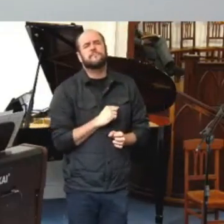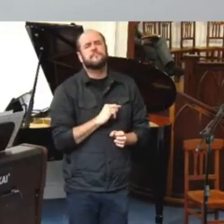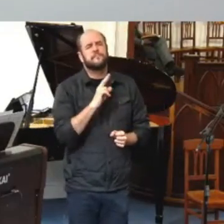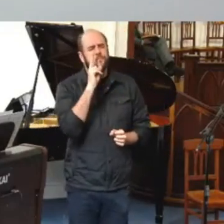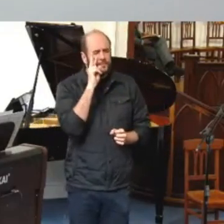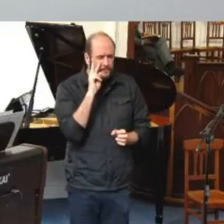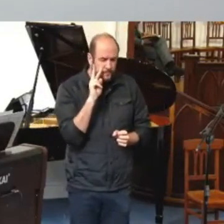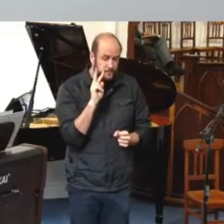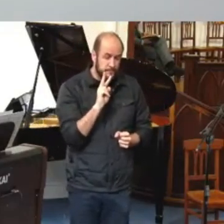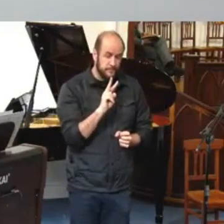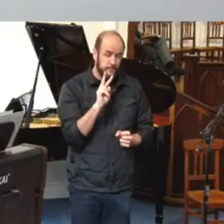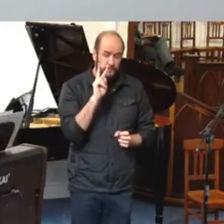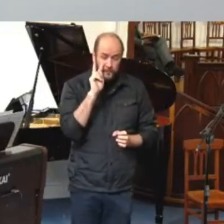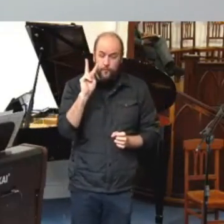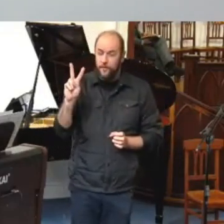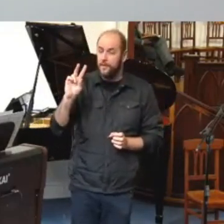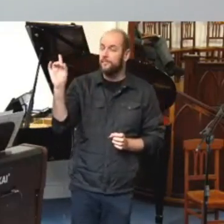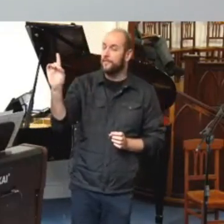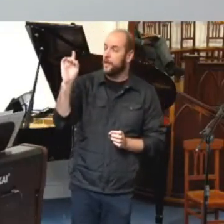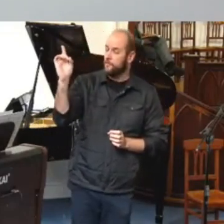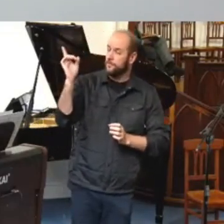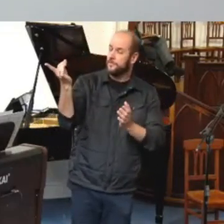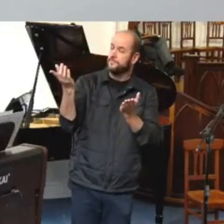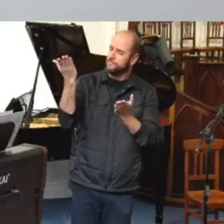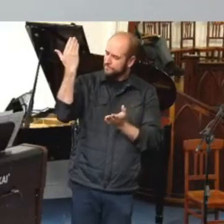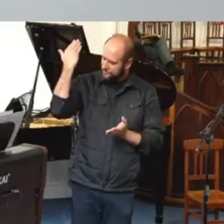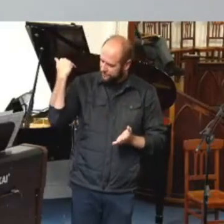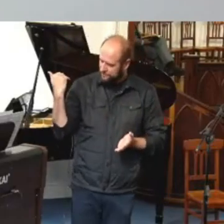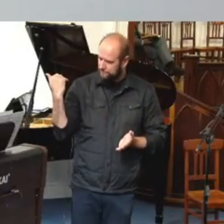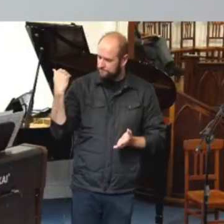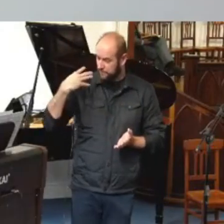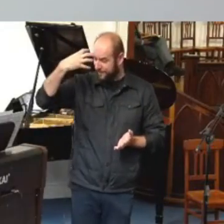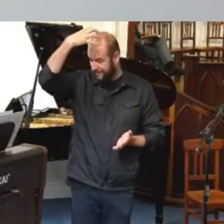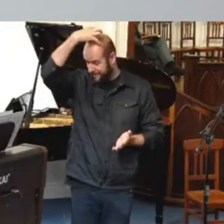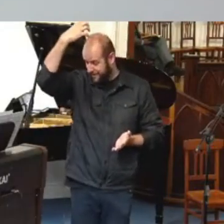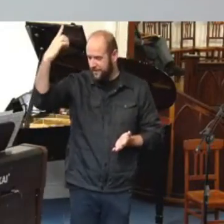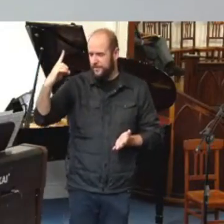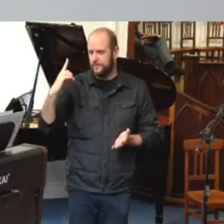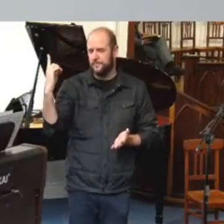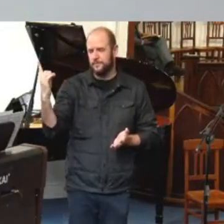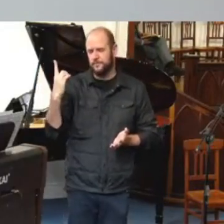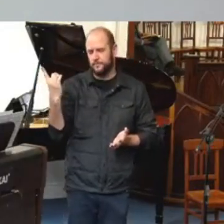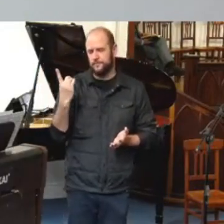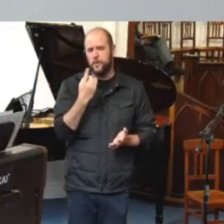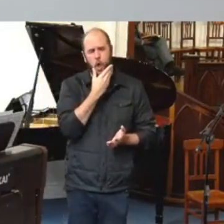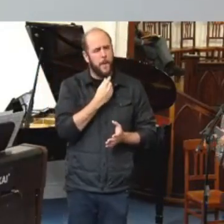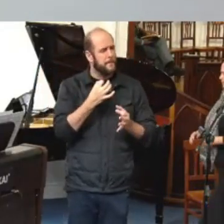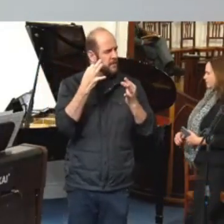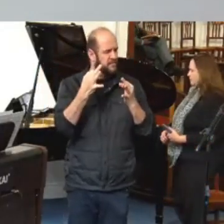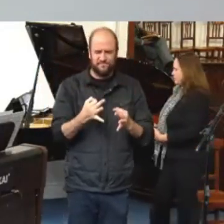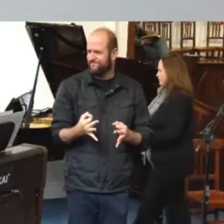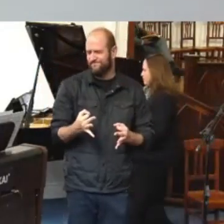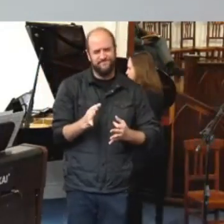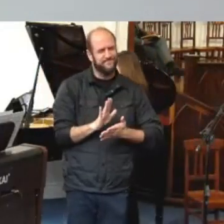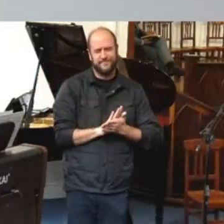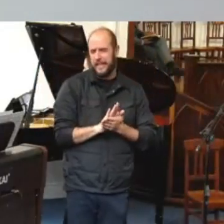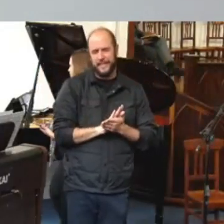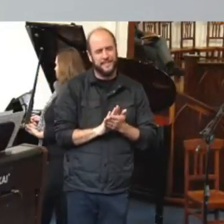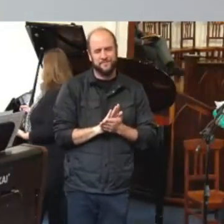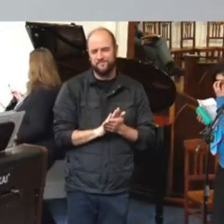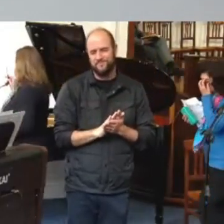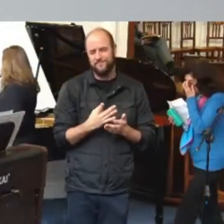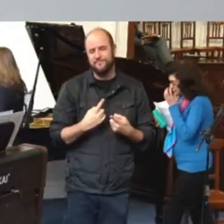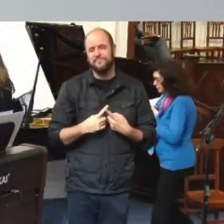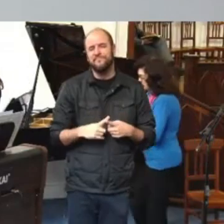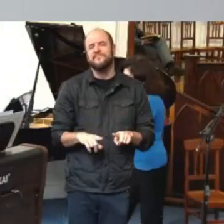para a realidade desse homem do passado, o rei Davi, que não foi um homem perfeito, mas mesmo na